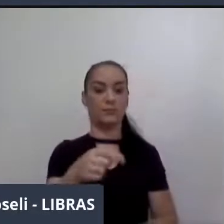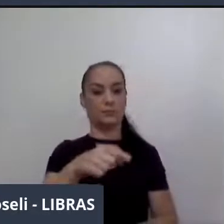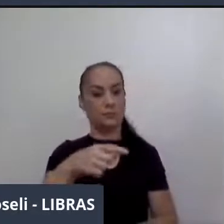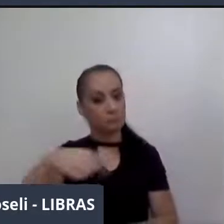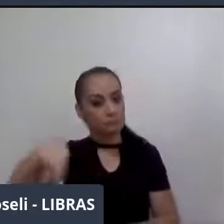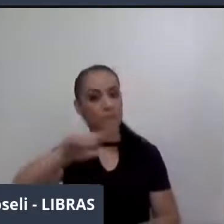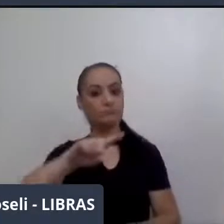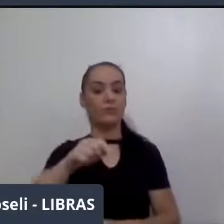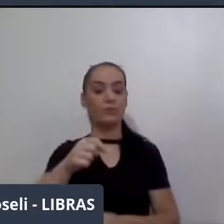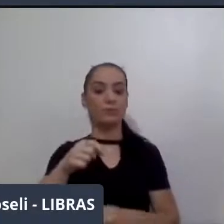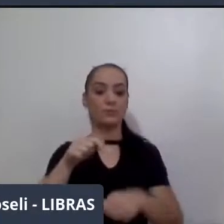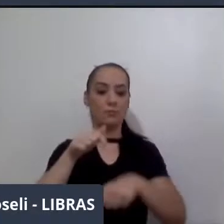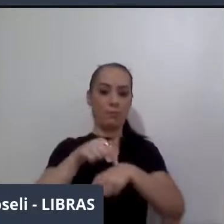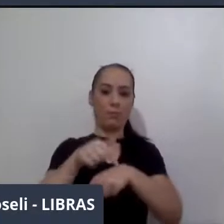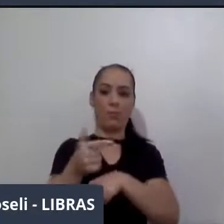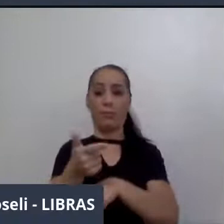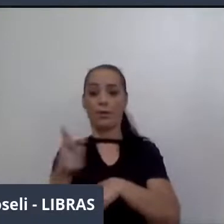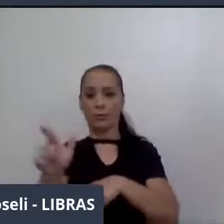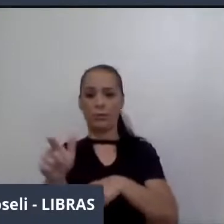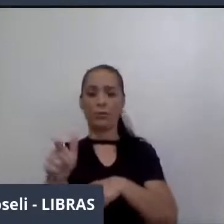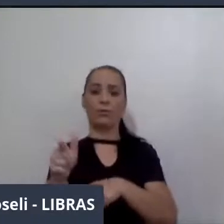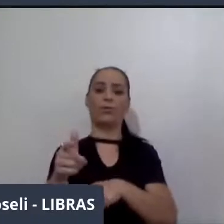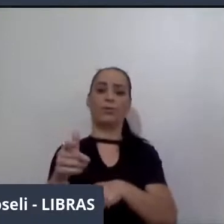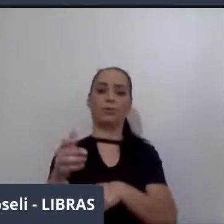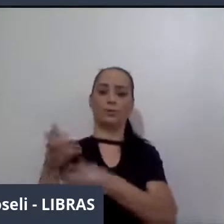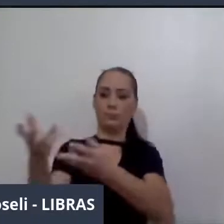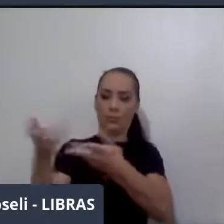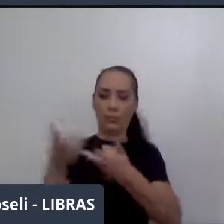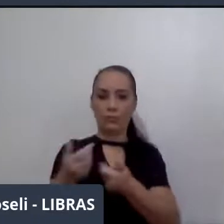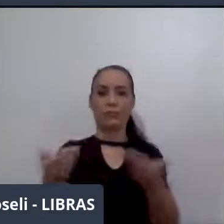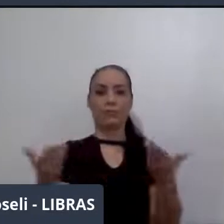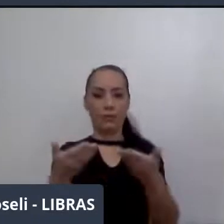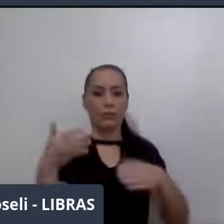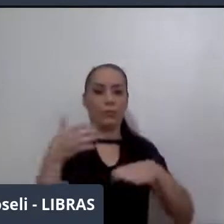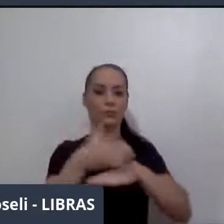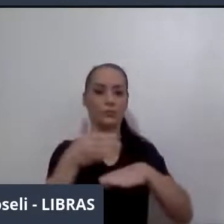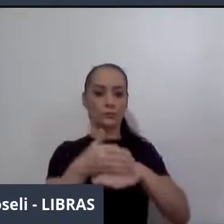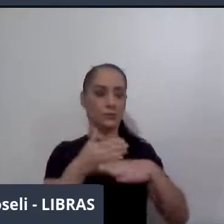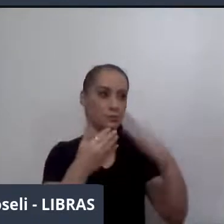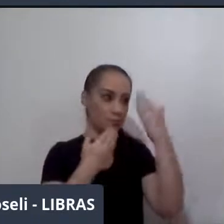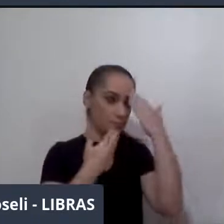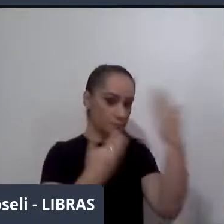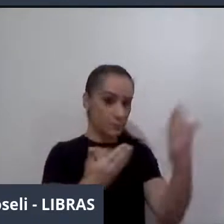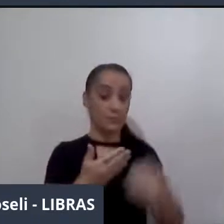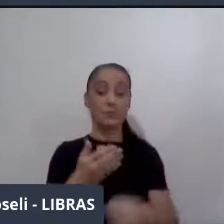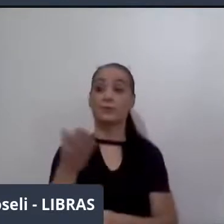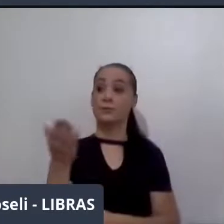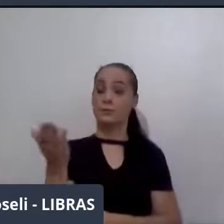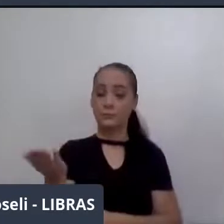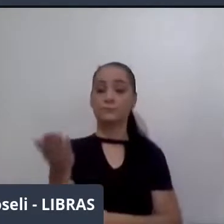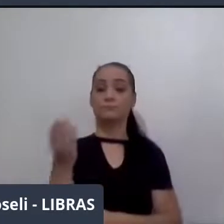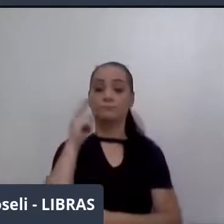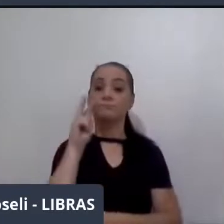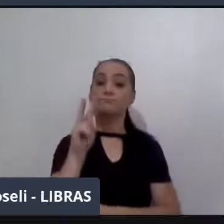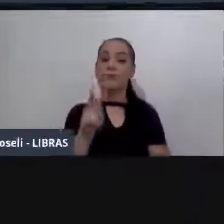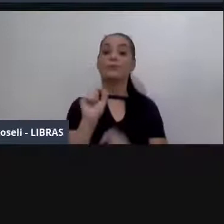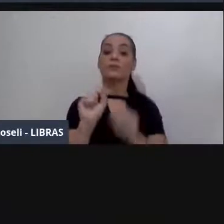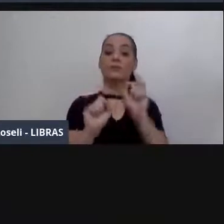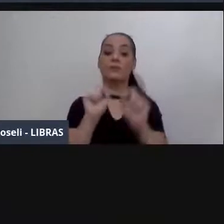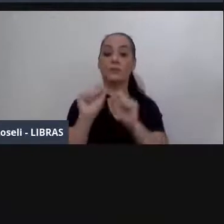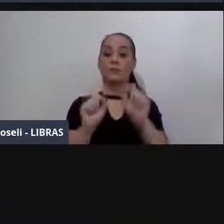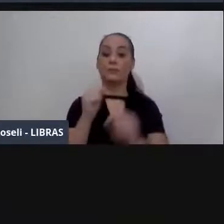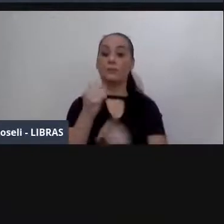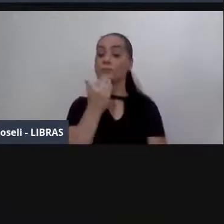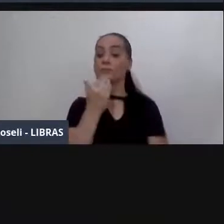outro momento, insistindo para que você estivesse de novo aqui hoje, Muito dizendo que obrigado. você abrisse. Olha aqui, eu pedi até se